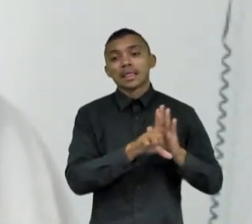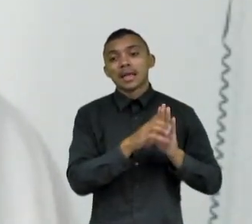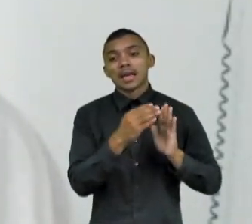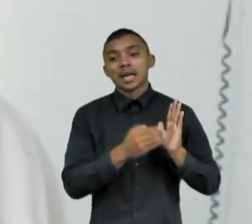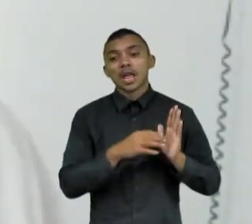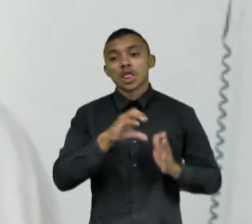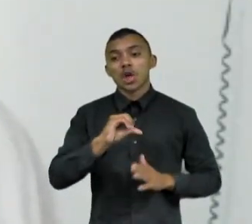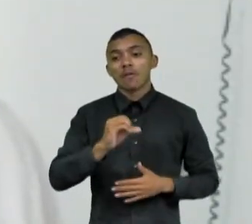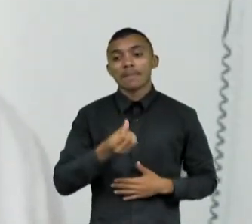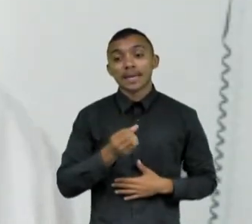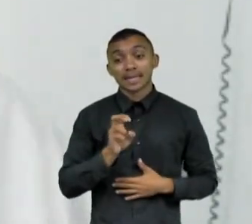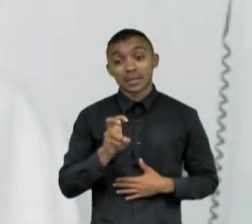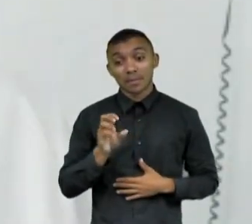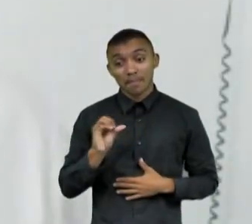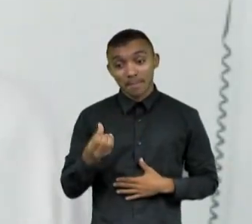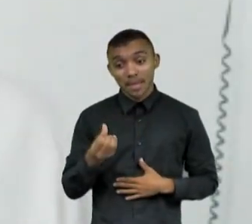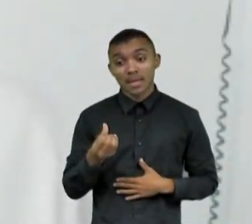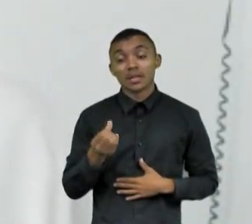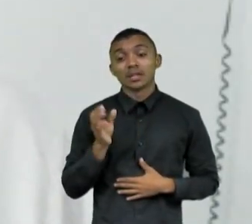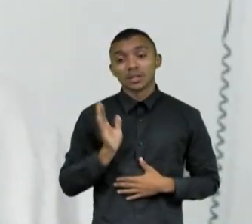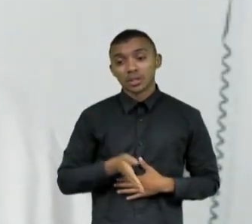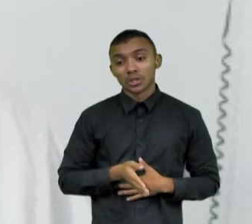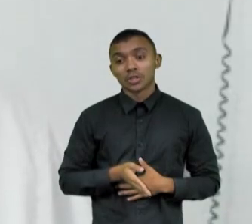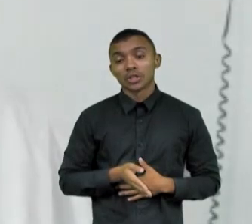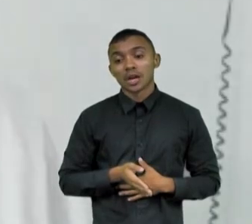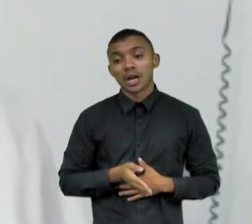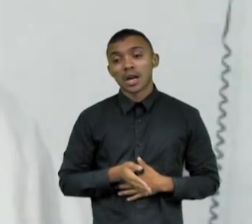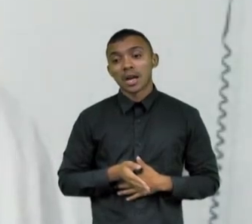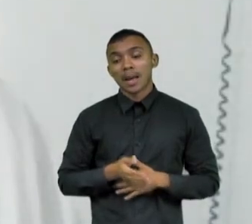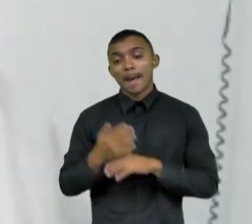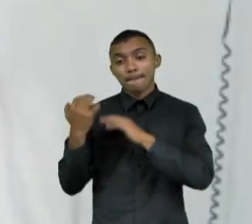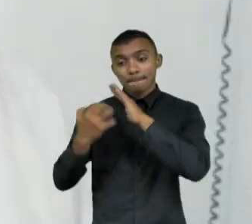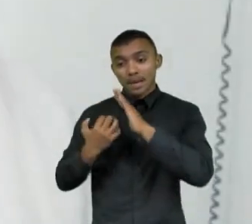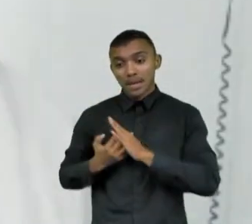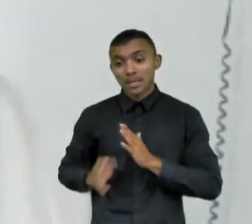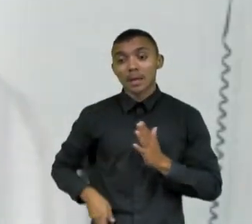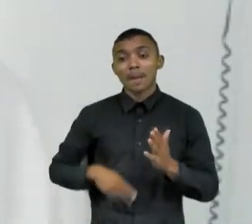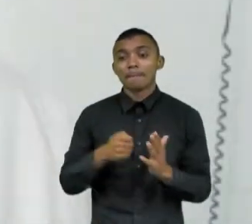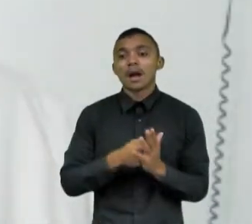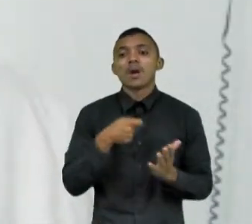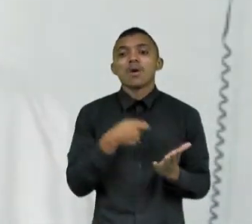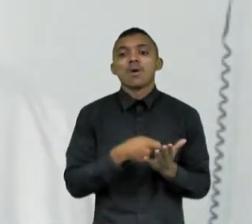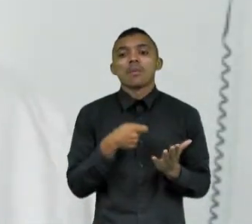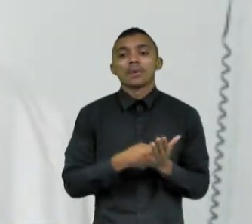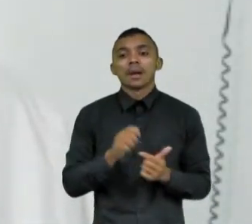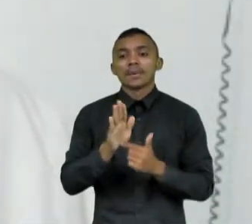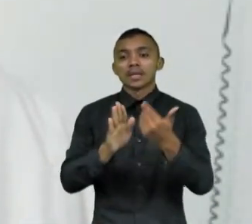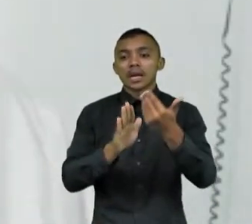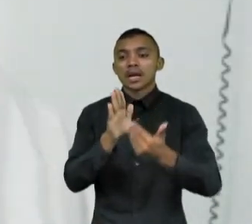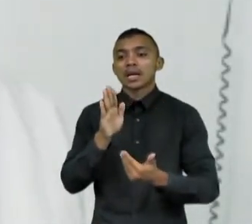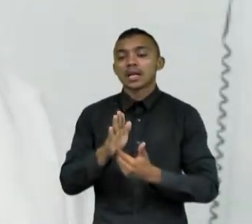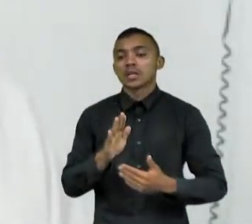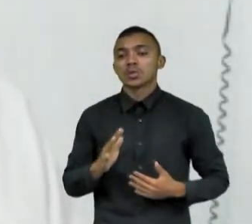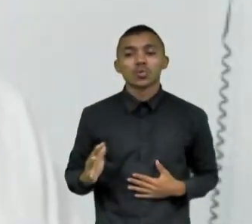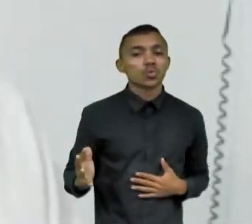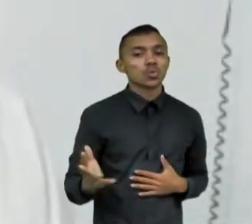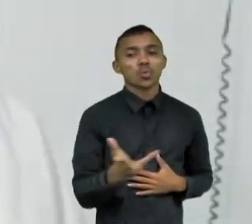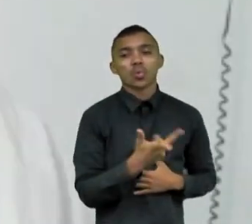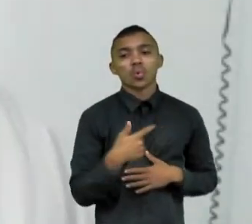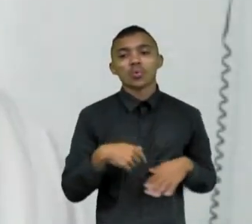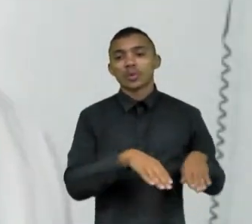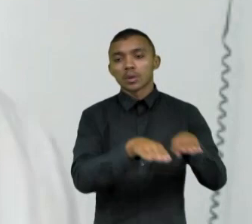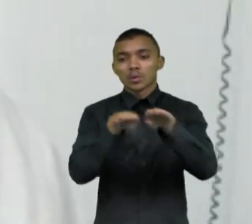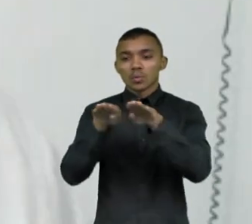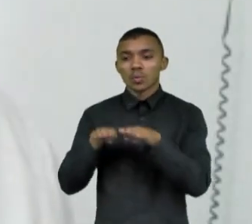Lei de Plano de Saúde na década de 90, as operadoras de plano de saúde são obrigadas a fornecer uma cobertura padronizada, que